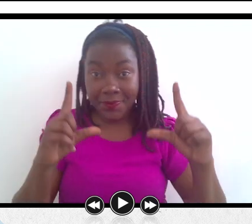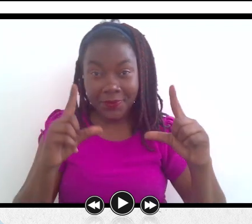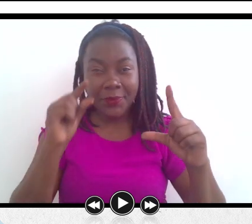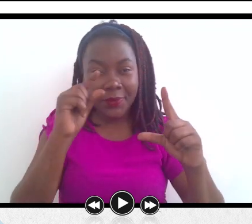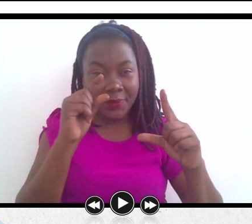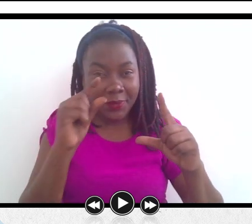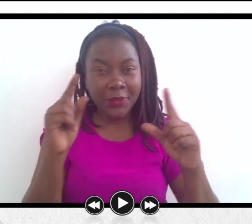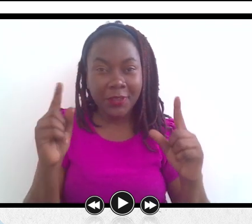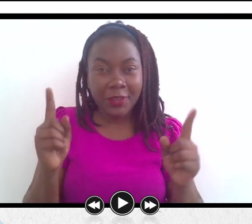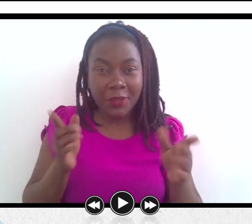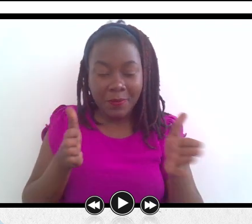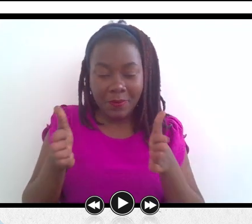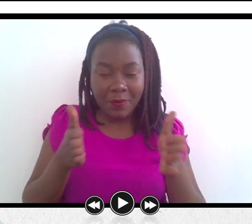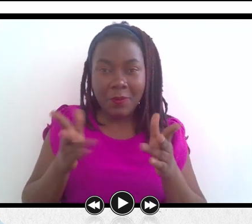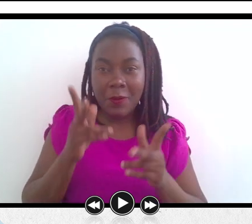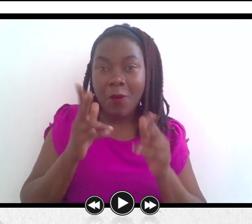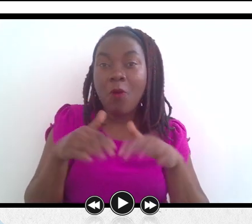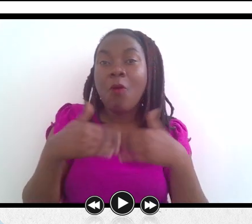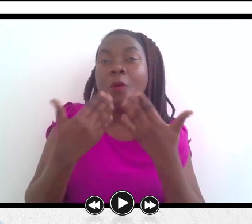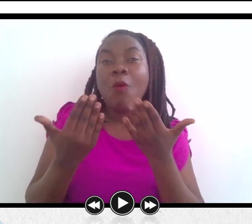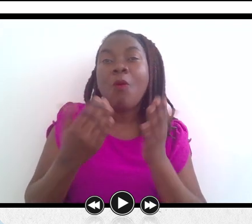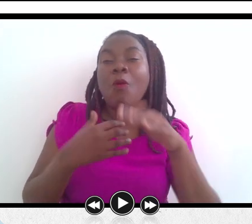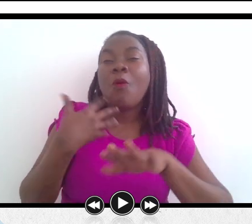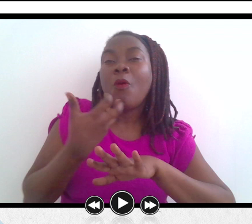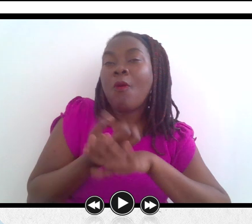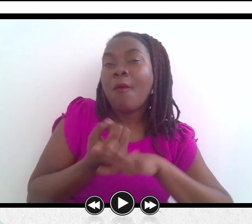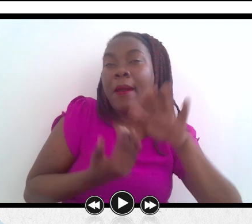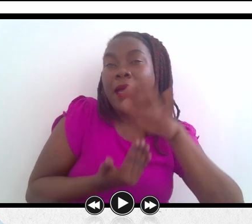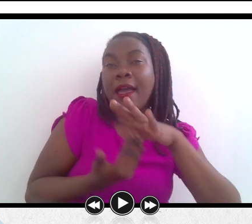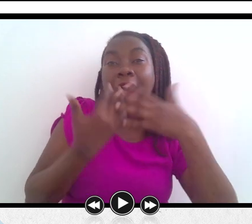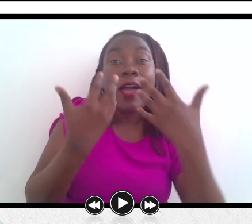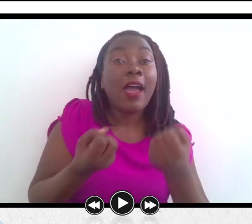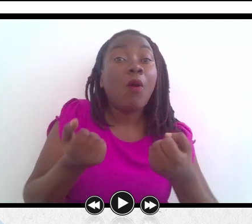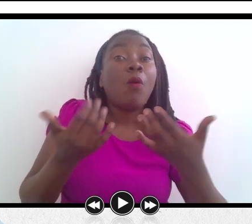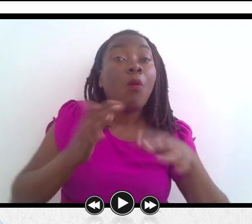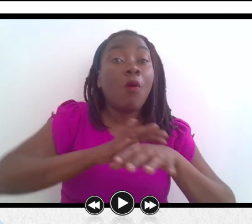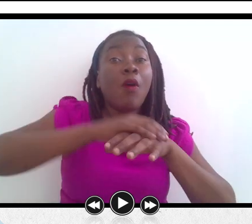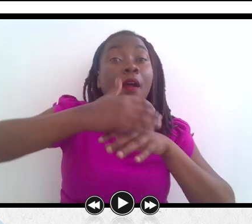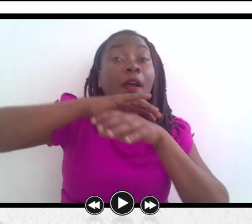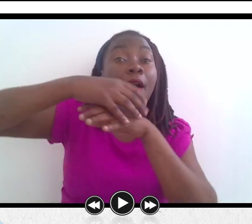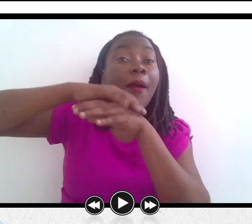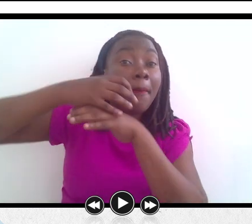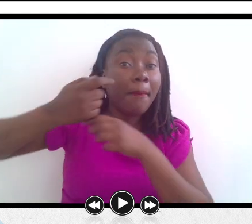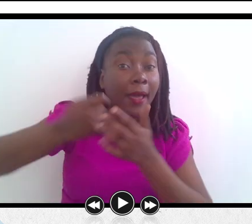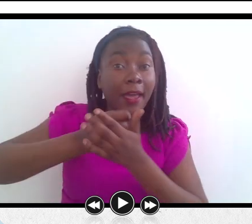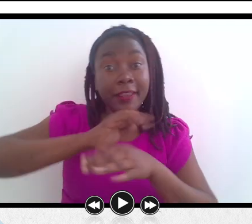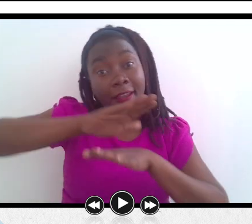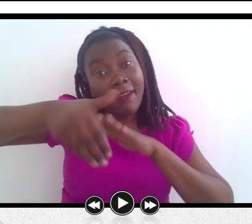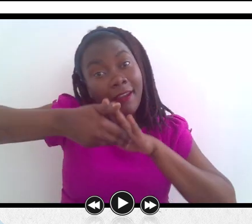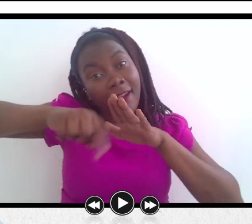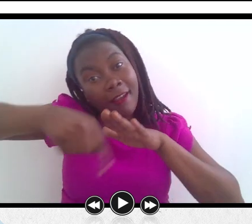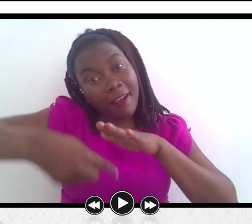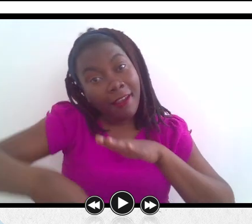Eu posso, o asfalto é permeável, é aceito como permeável. O que é a permeabilidade? Eu vou botar